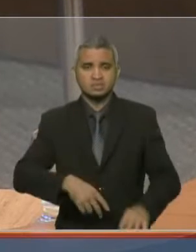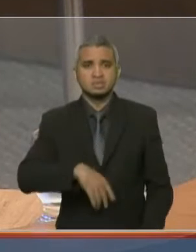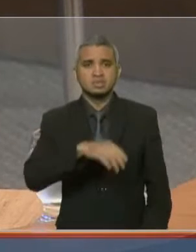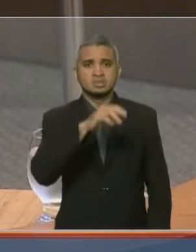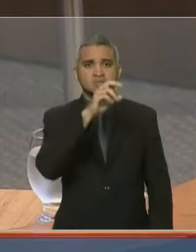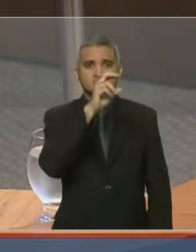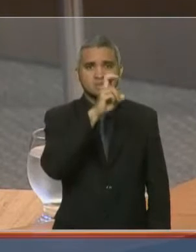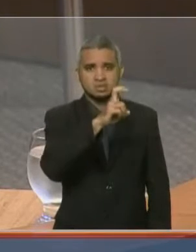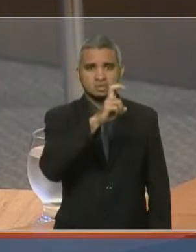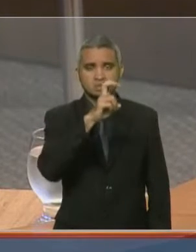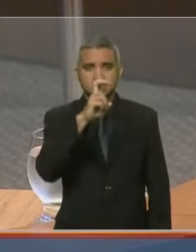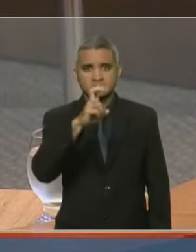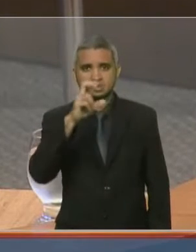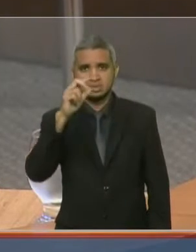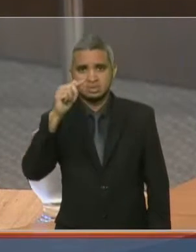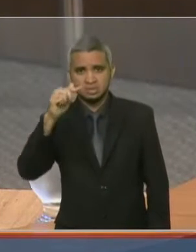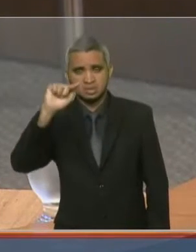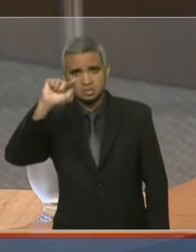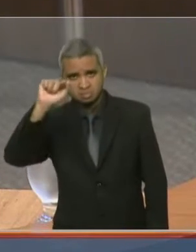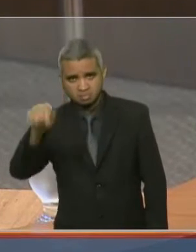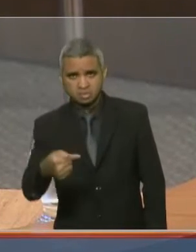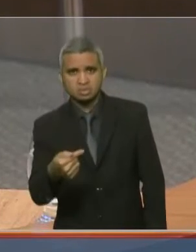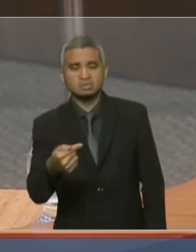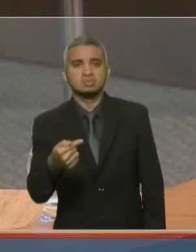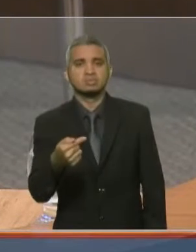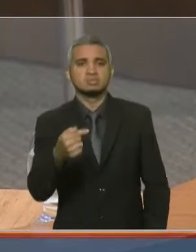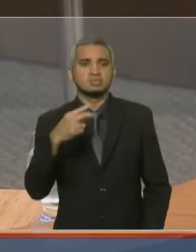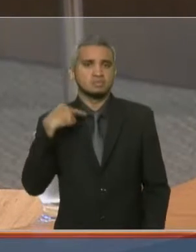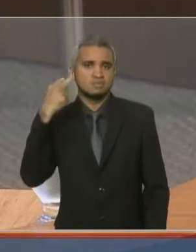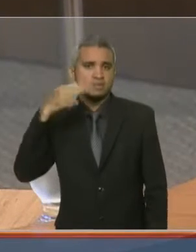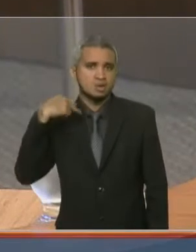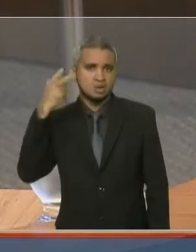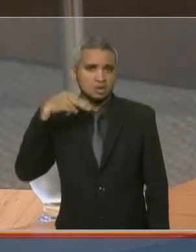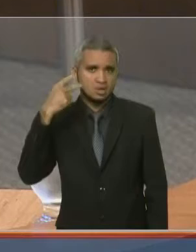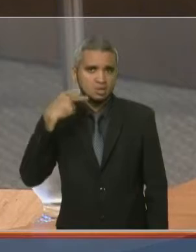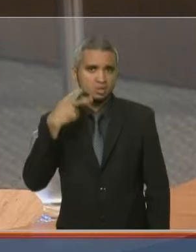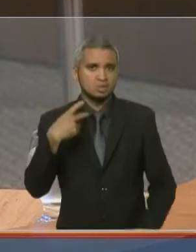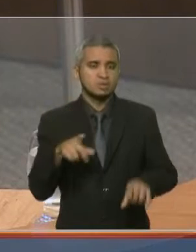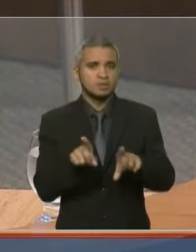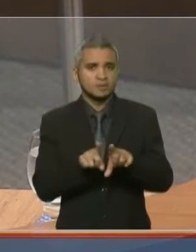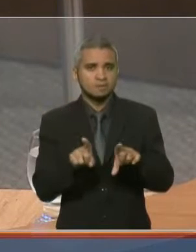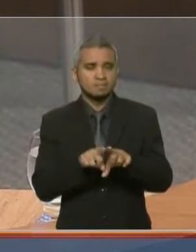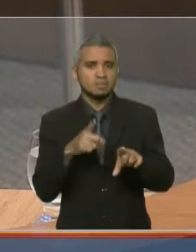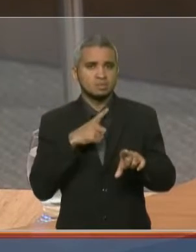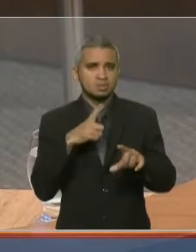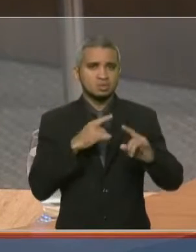57.931 vereadores, além de órgãos auxiliares como tribunais de contas.